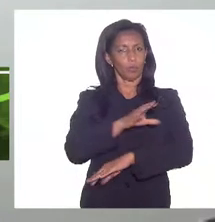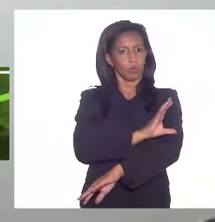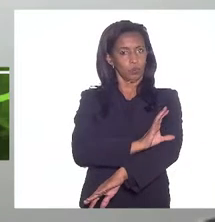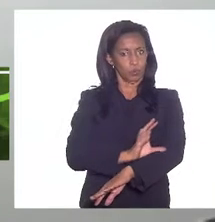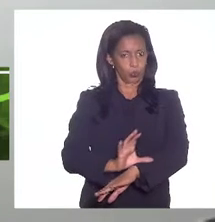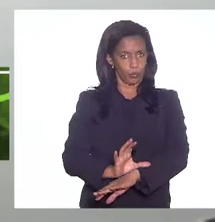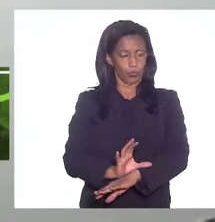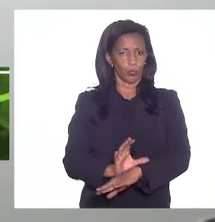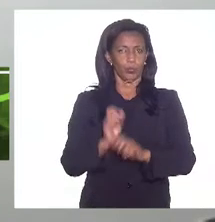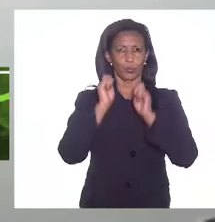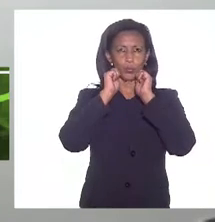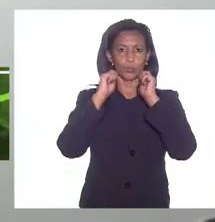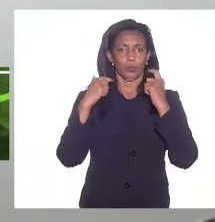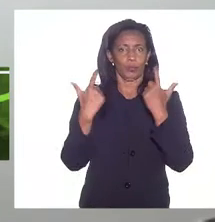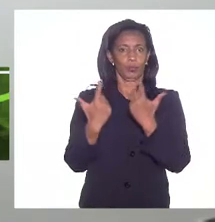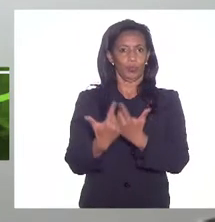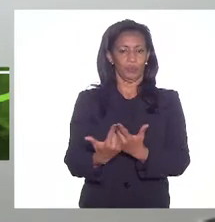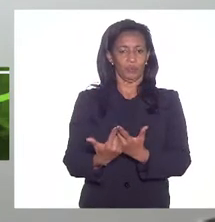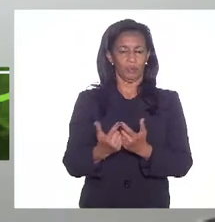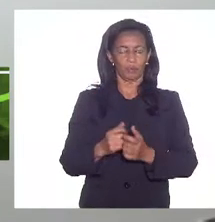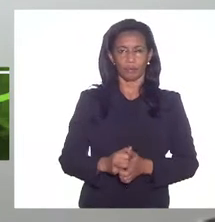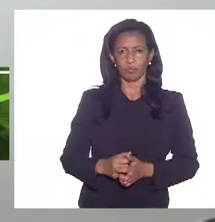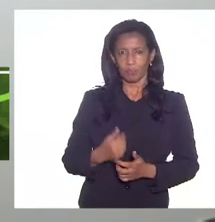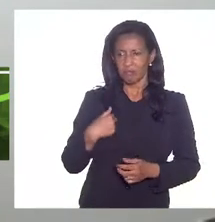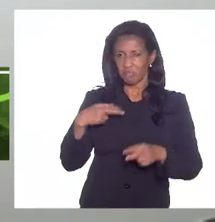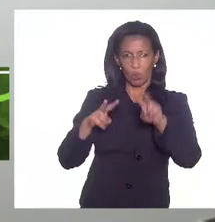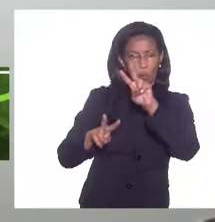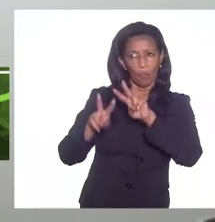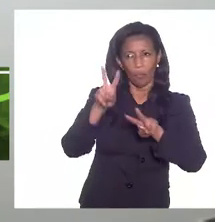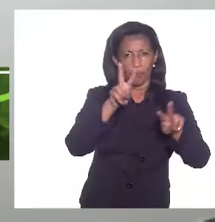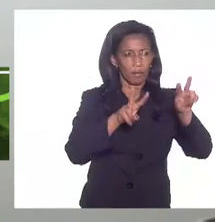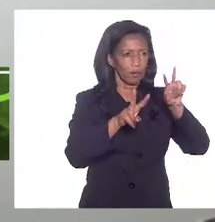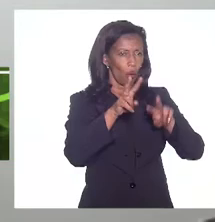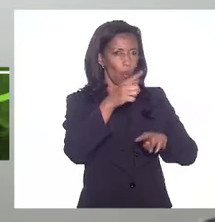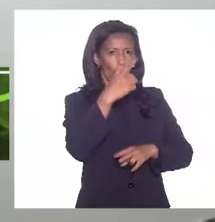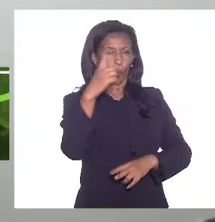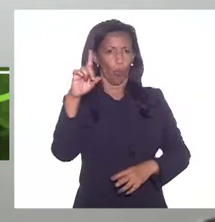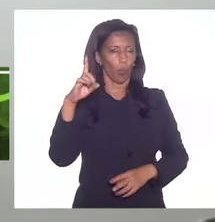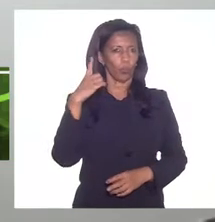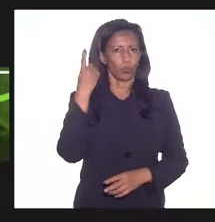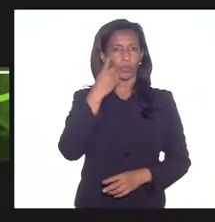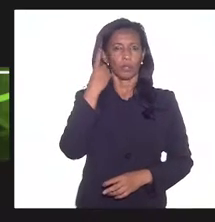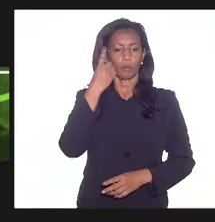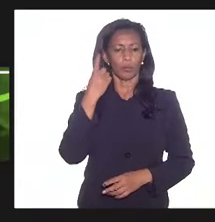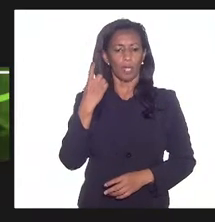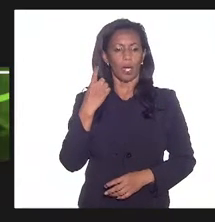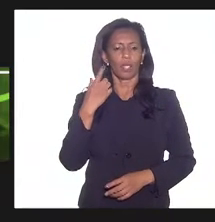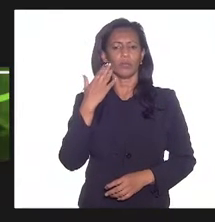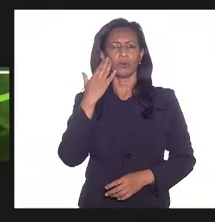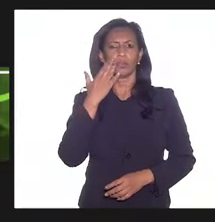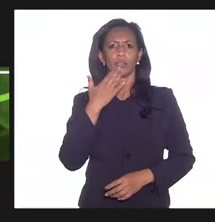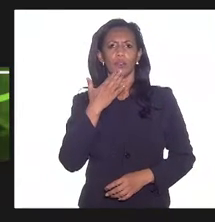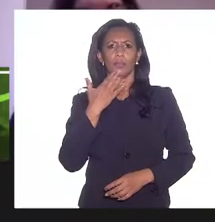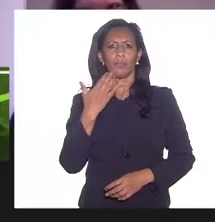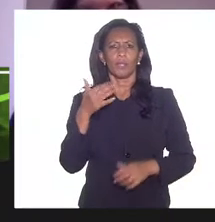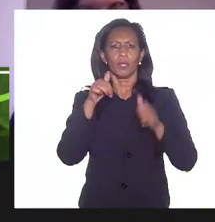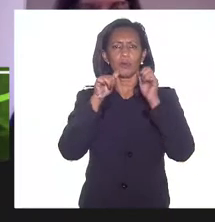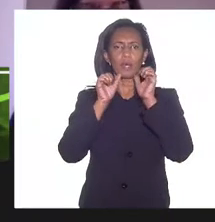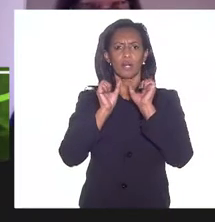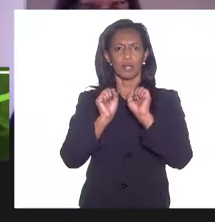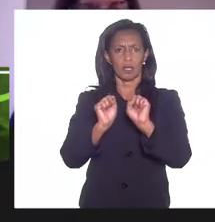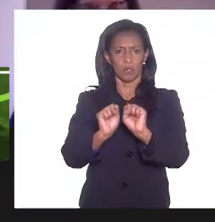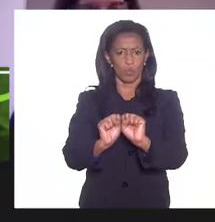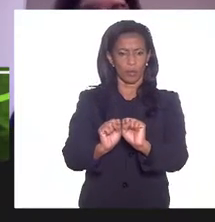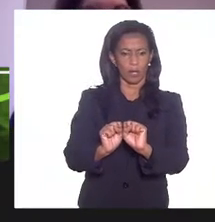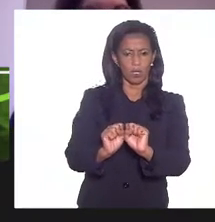da LERJ. Não vejo ainda outros deputados. Por favor, as assessorias do chat, para que eu possa